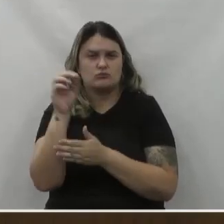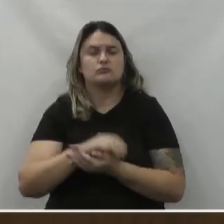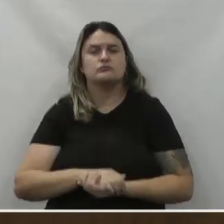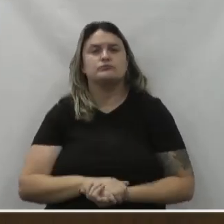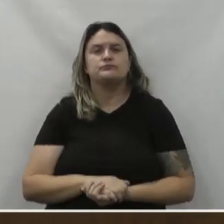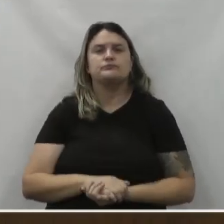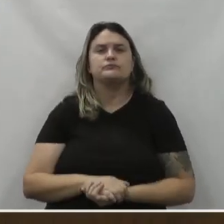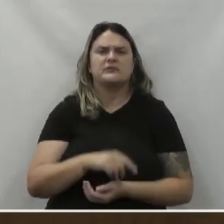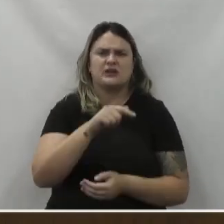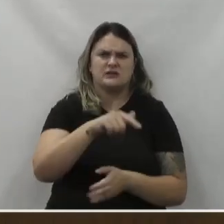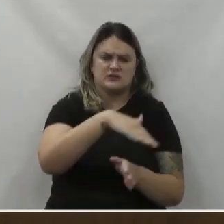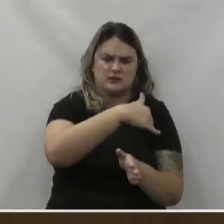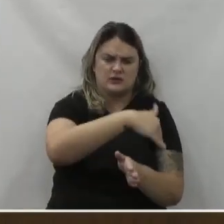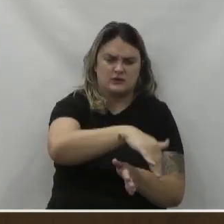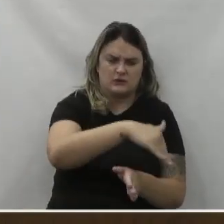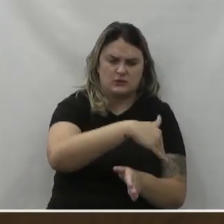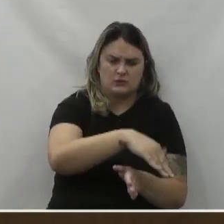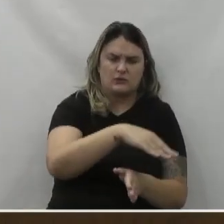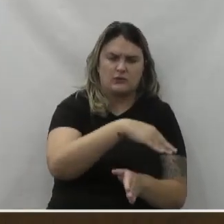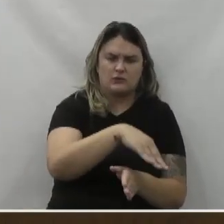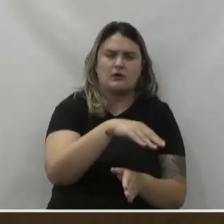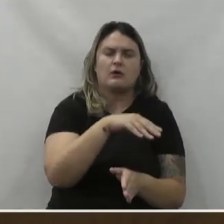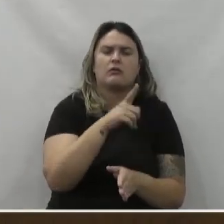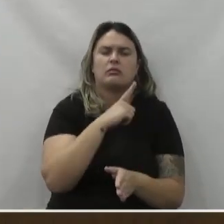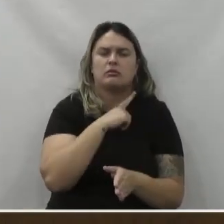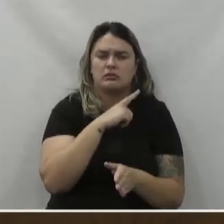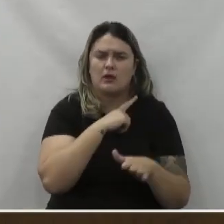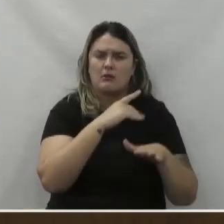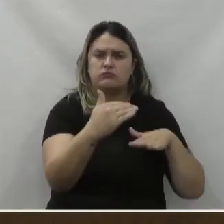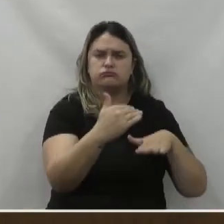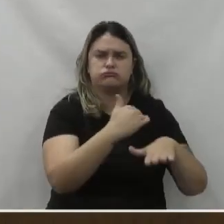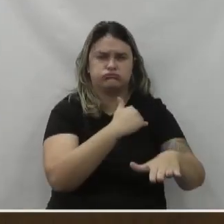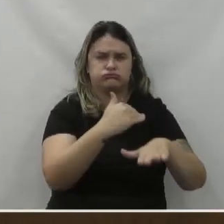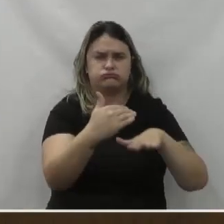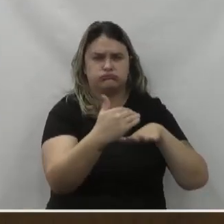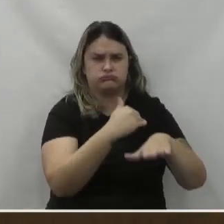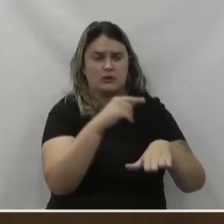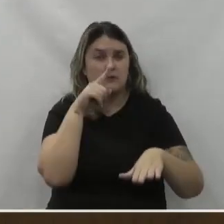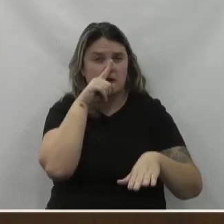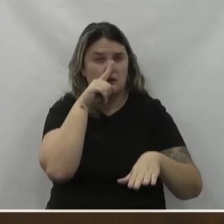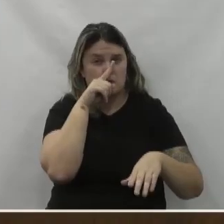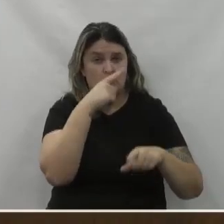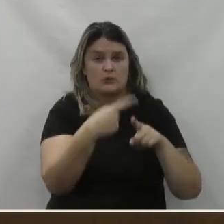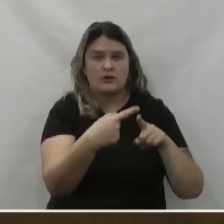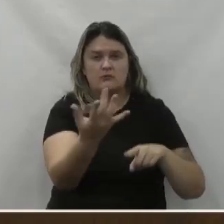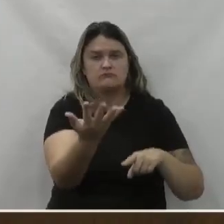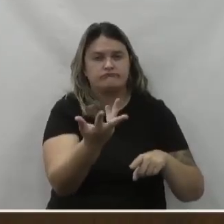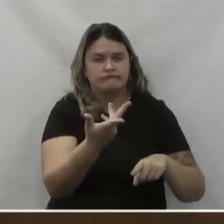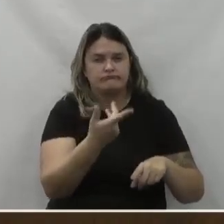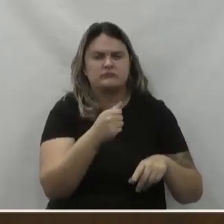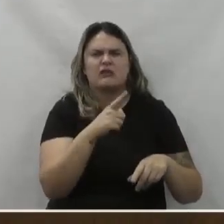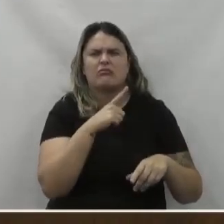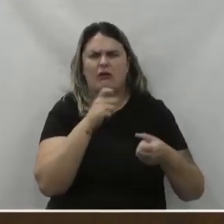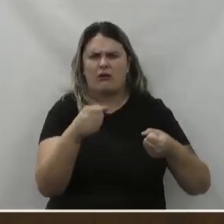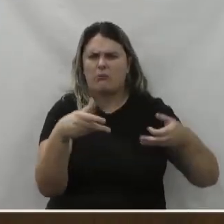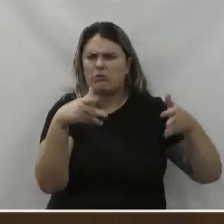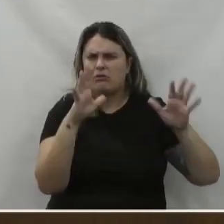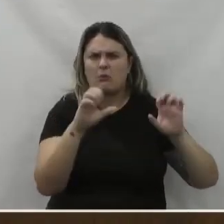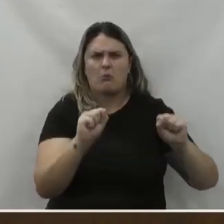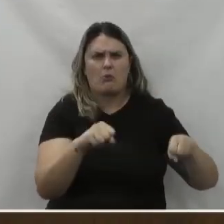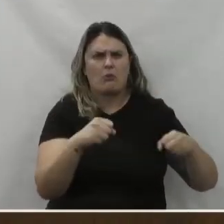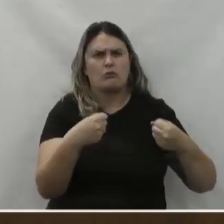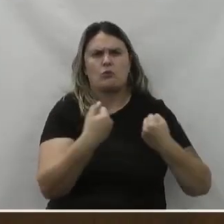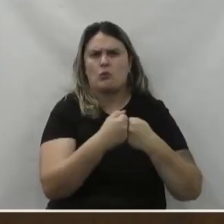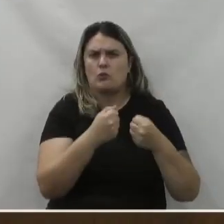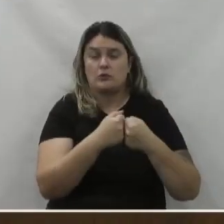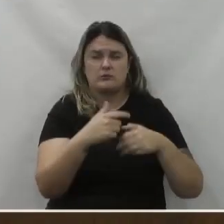Justificativa. A via mencionada apresenta intenso tráfego de veículos, incluindo carros, motos, caminhões e ônibus,